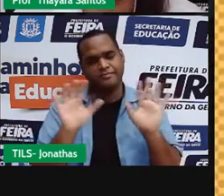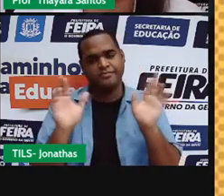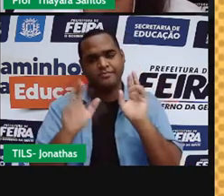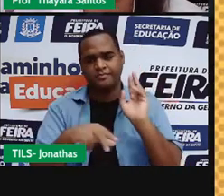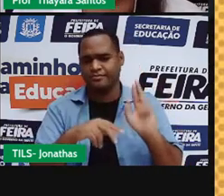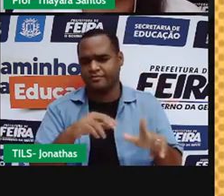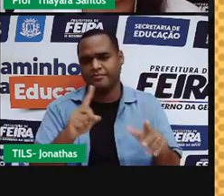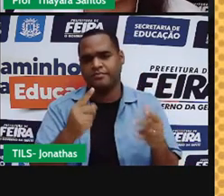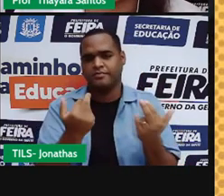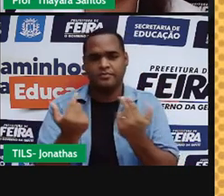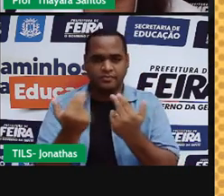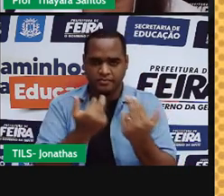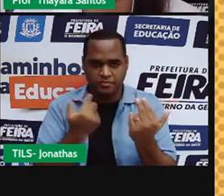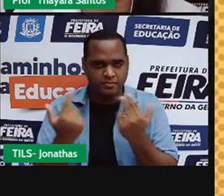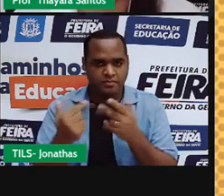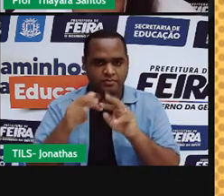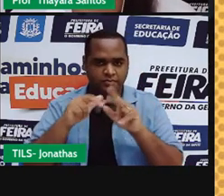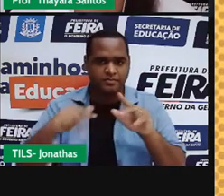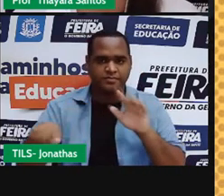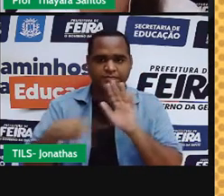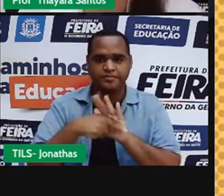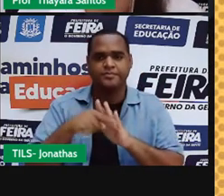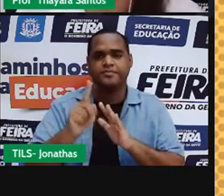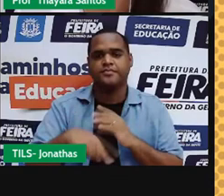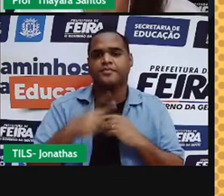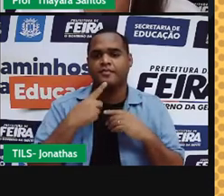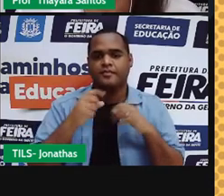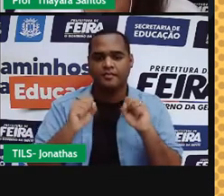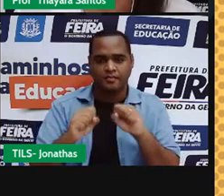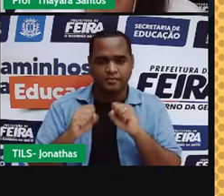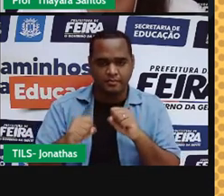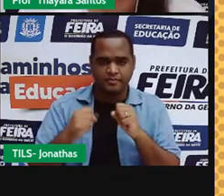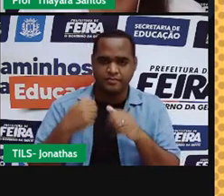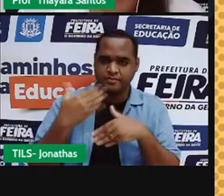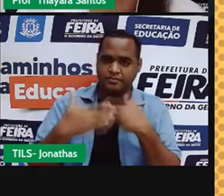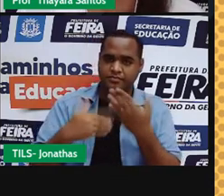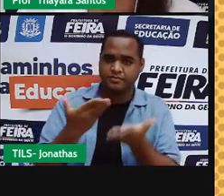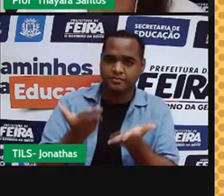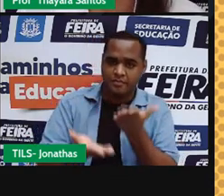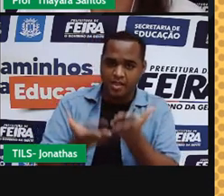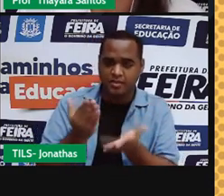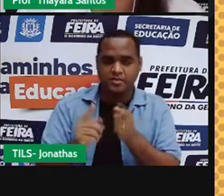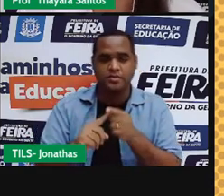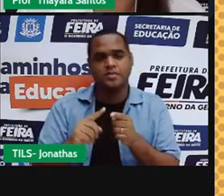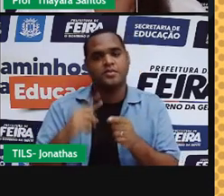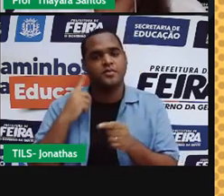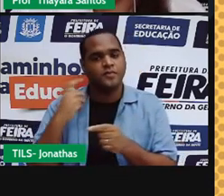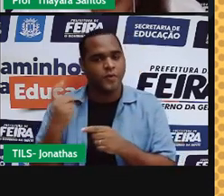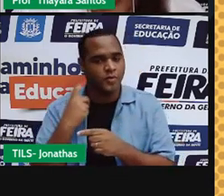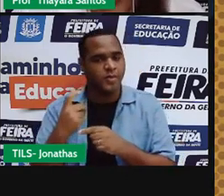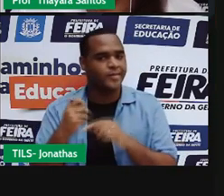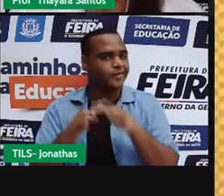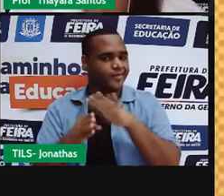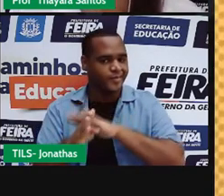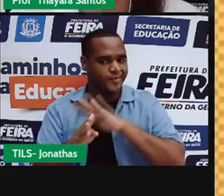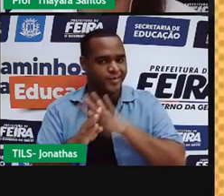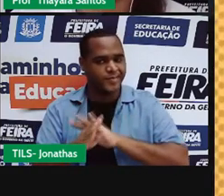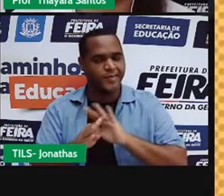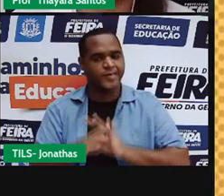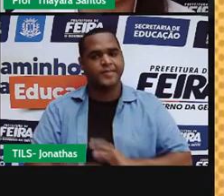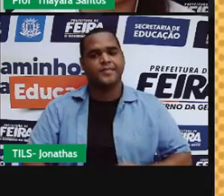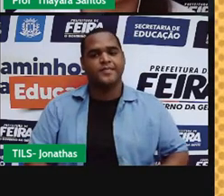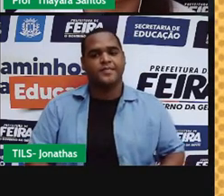propriedades gerais são aquelas que a gente já conversou na aula passada: massa, volume, impenetrabilidade. E